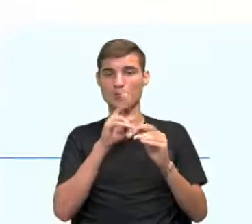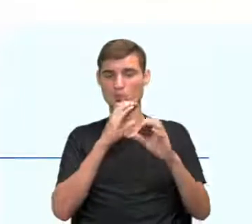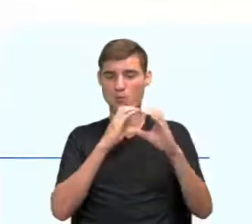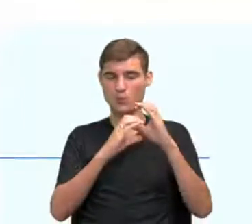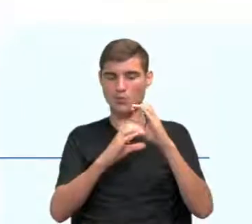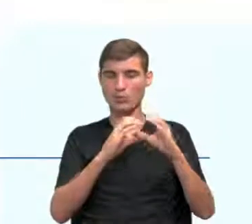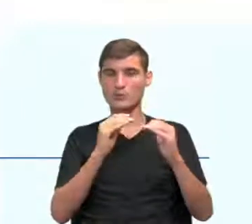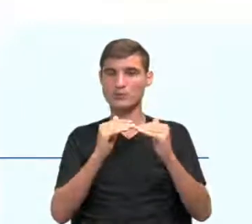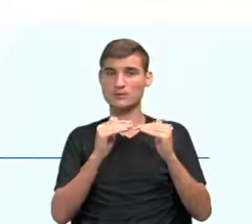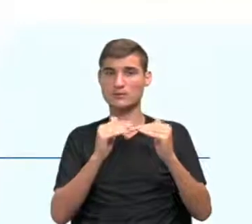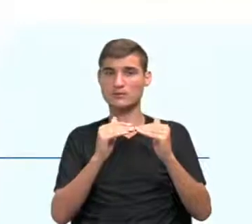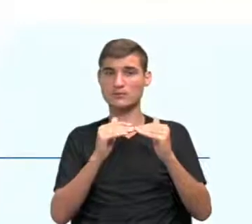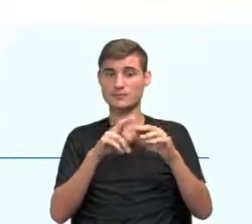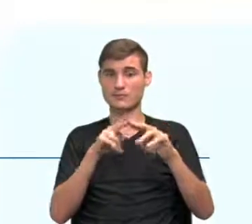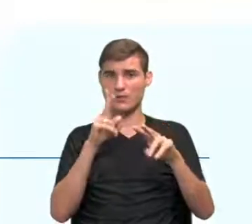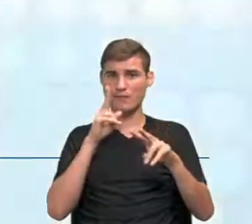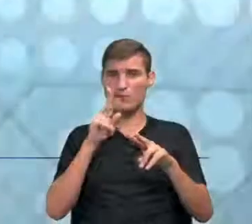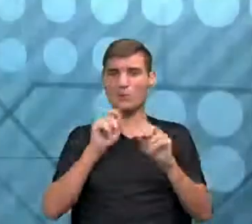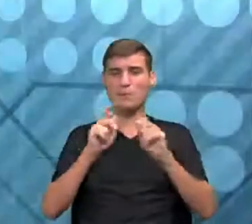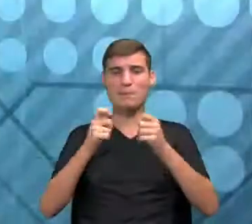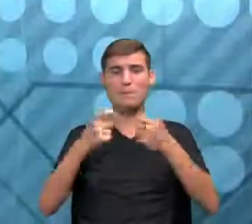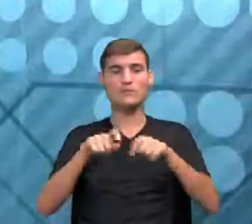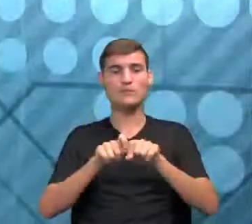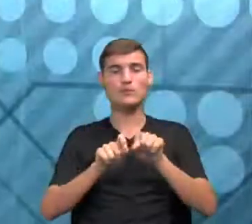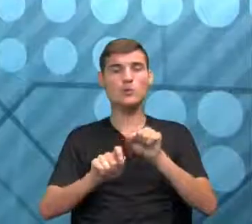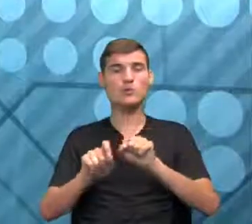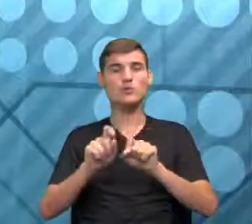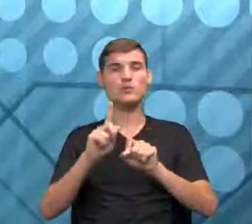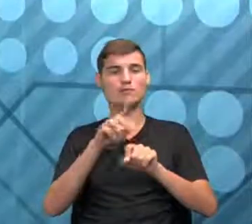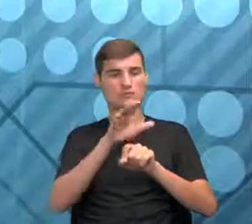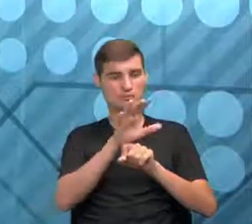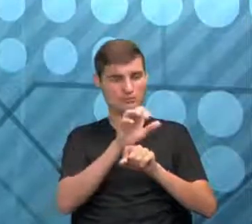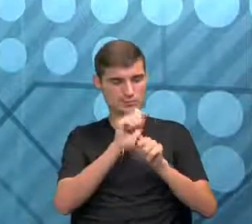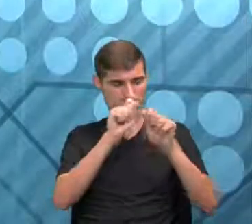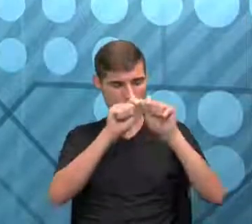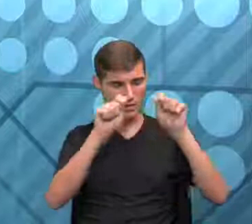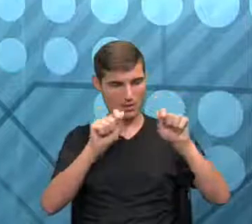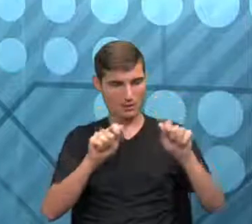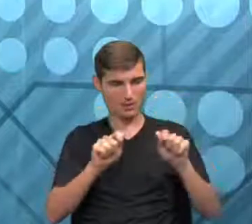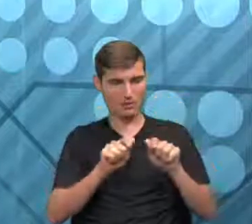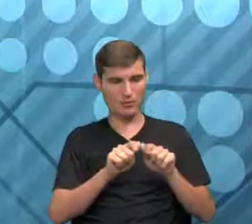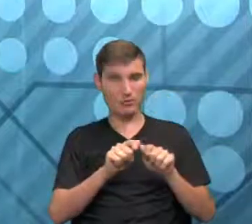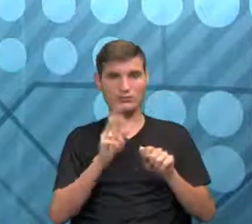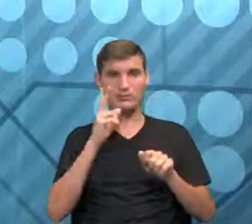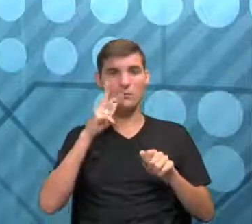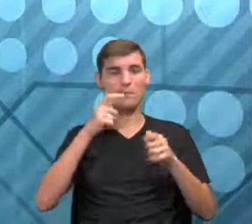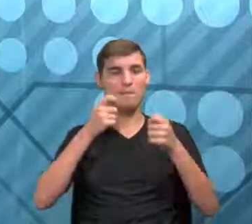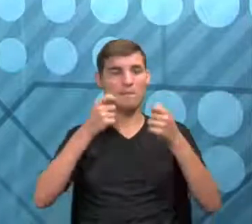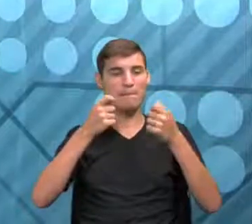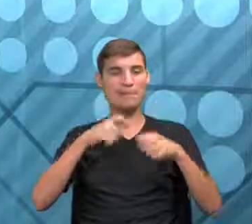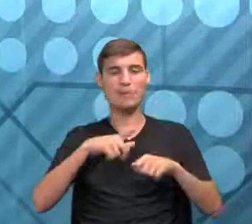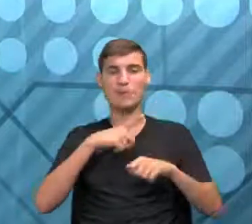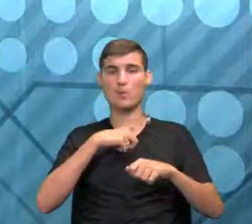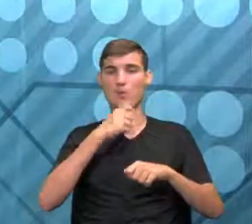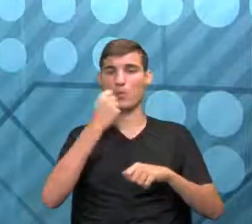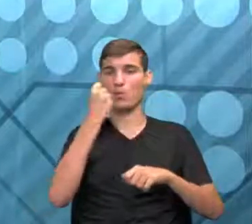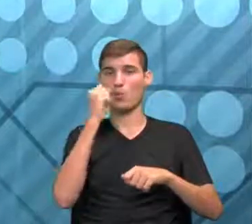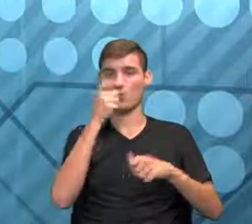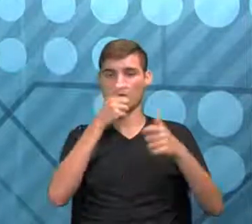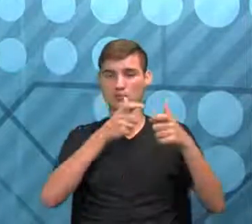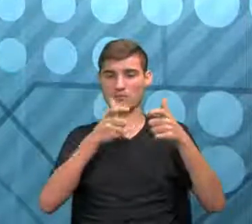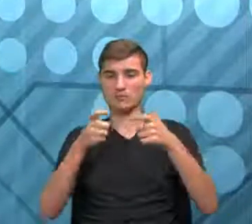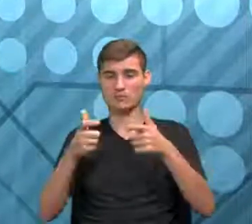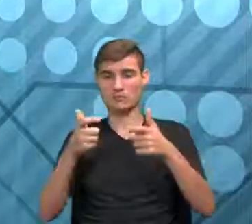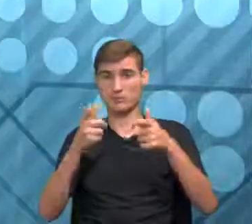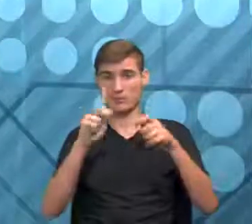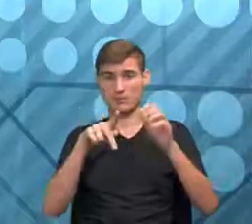comunicação digital. Então, você viu o que foi preciso fazer? Pegar o sinal analógico, falar, eu vou precisar de 8 níveis. Então, se o